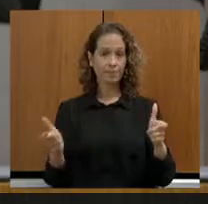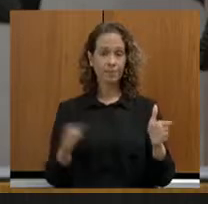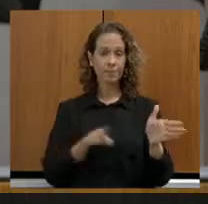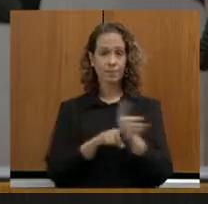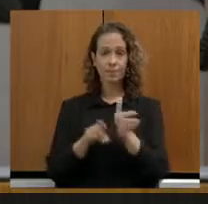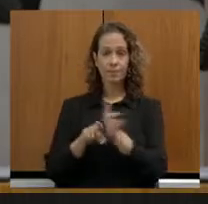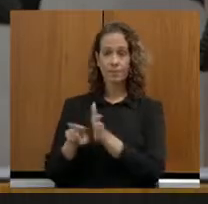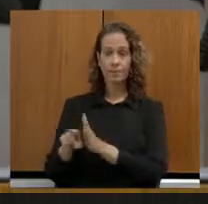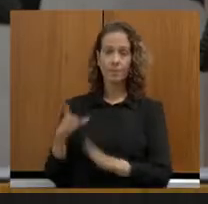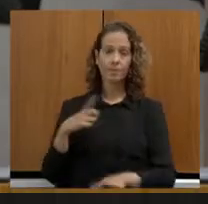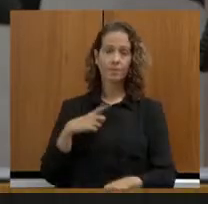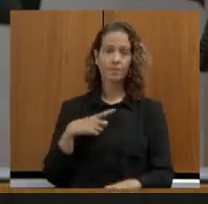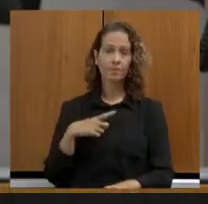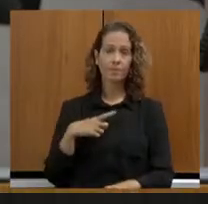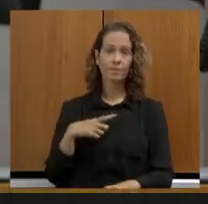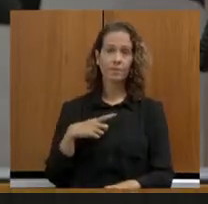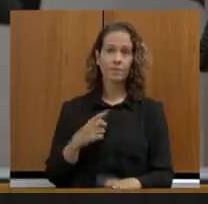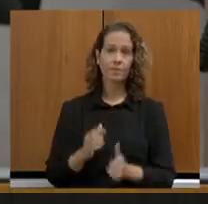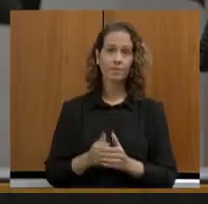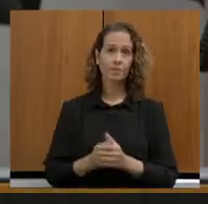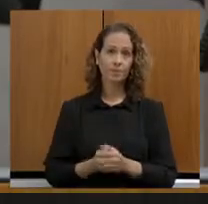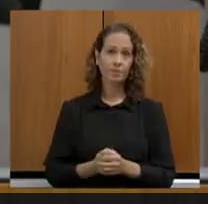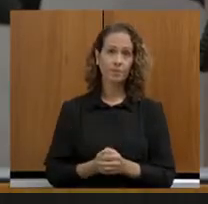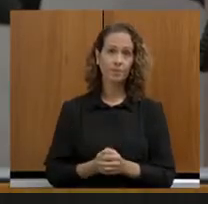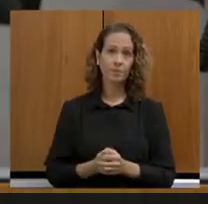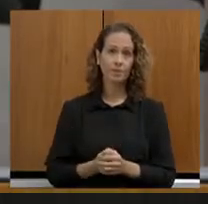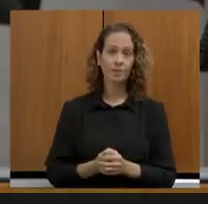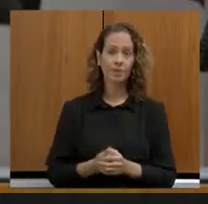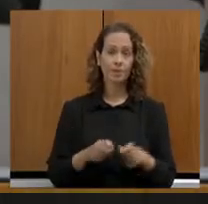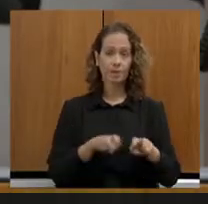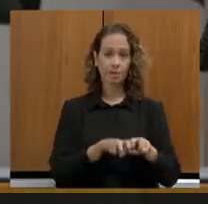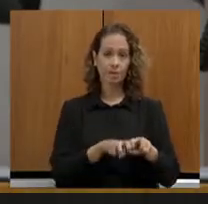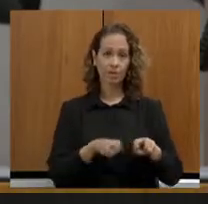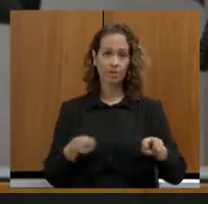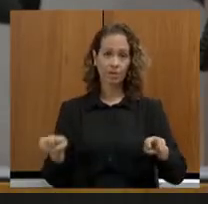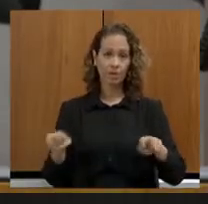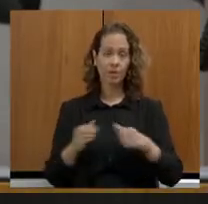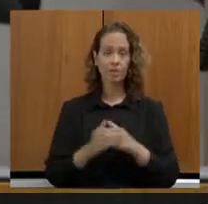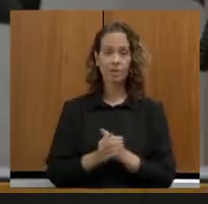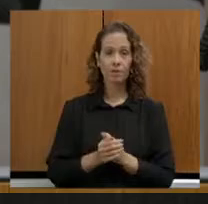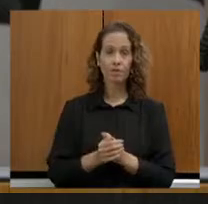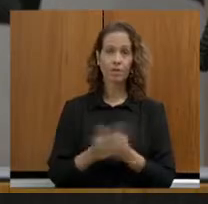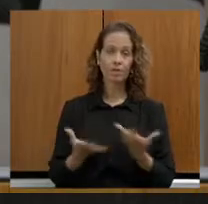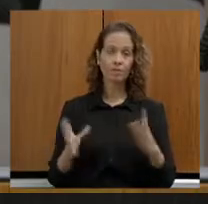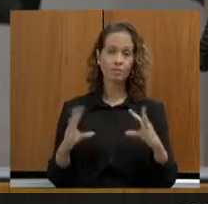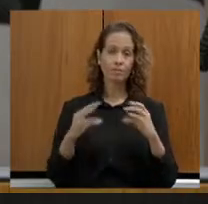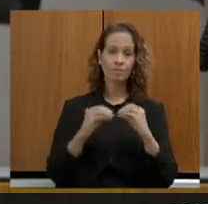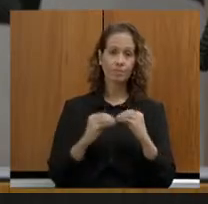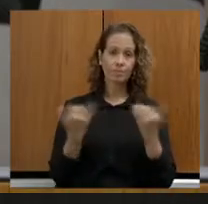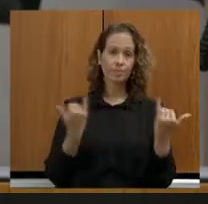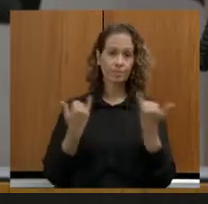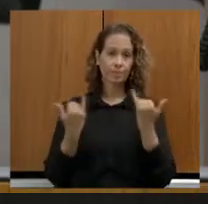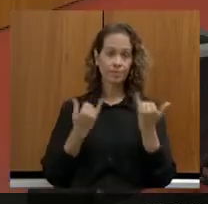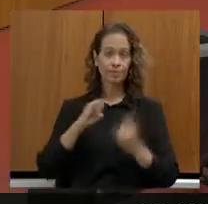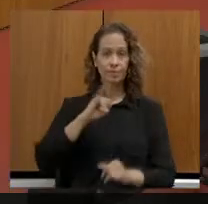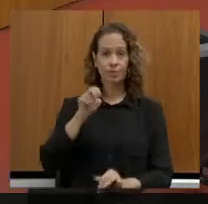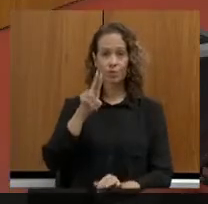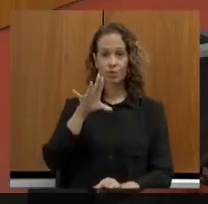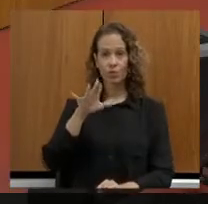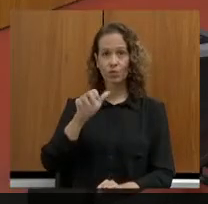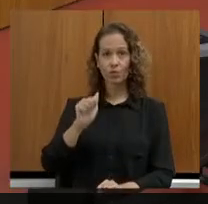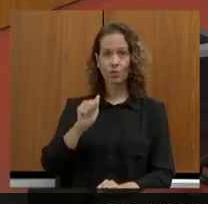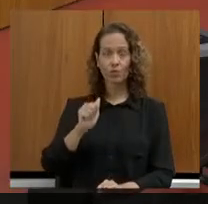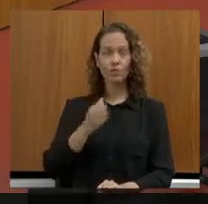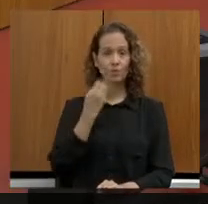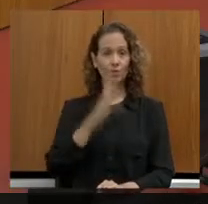compõe da mesa de deliberação da mesa diretora eu passo as considerações da secretária Júlia Santana